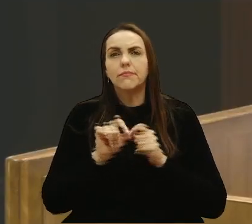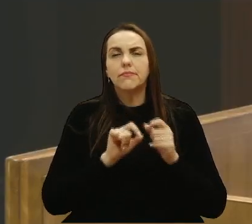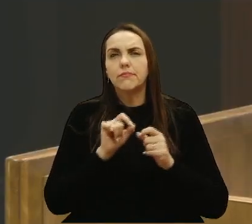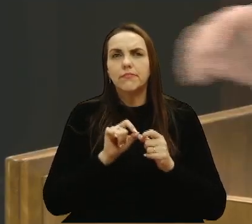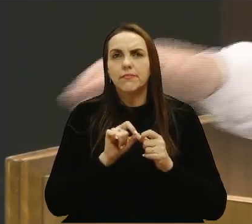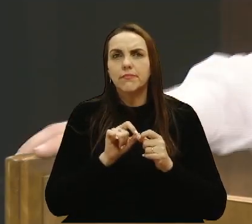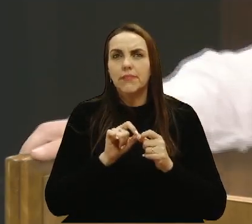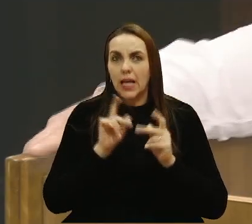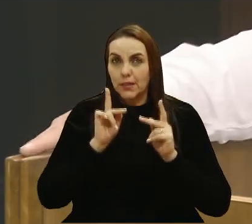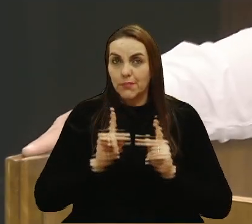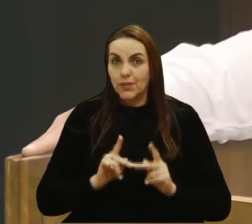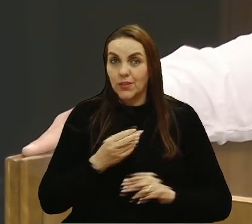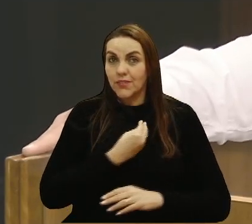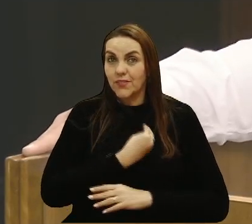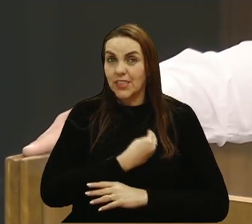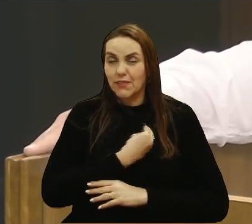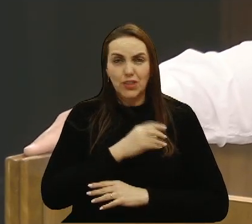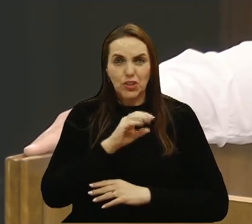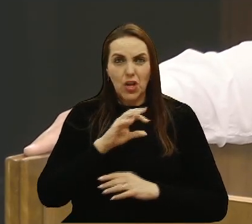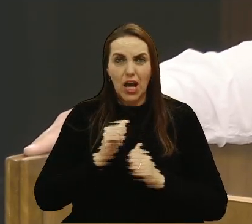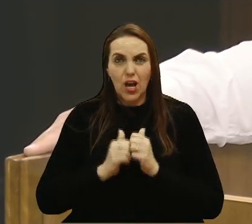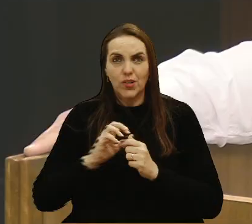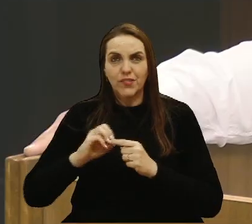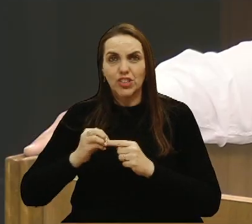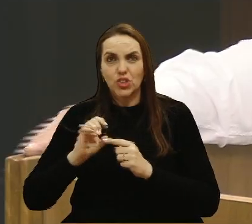as pessoas sobrevivem só com feijão e arroz?